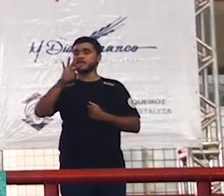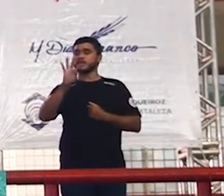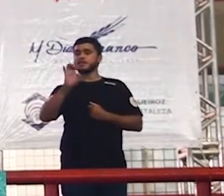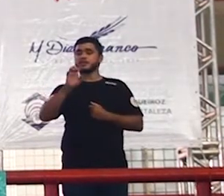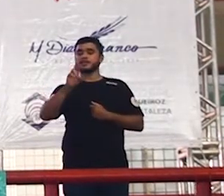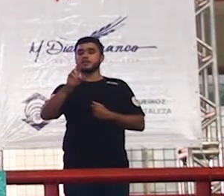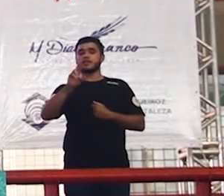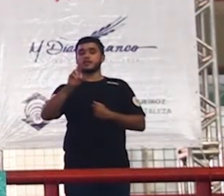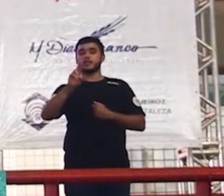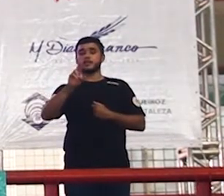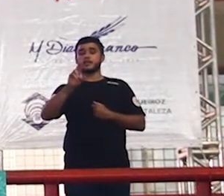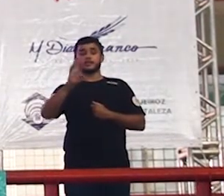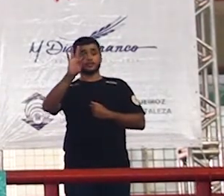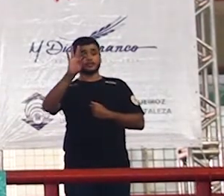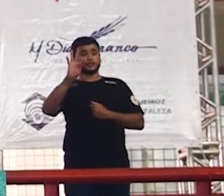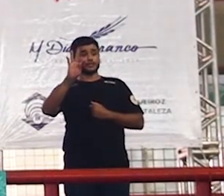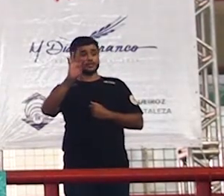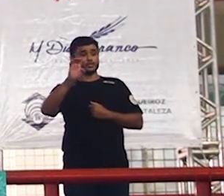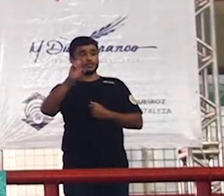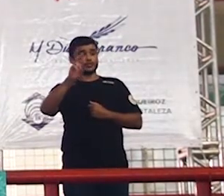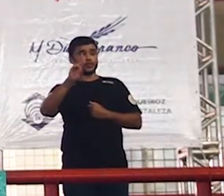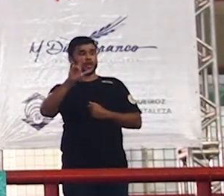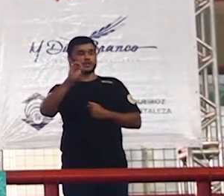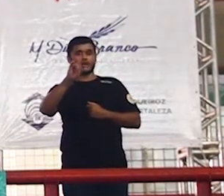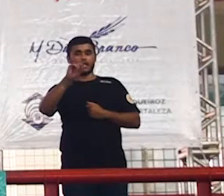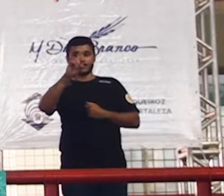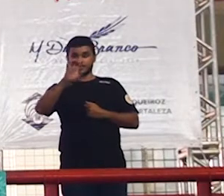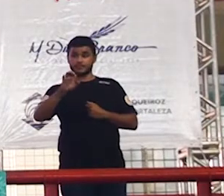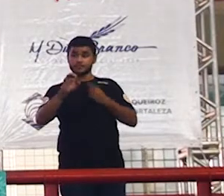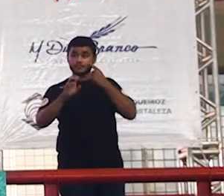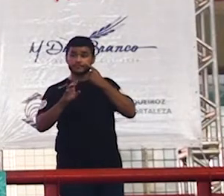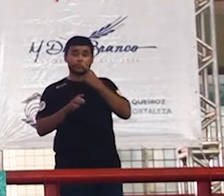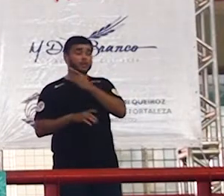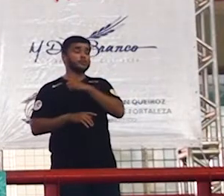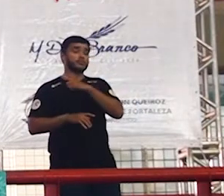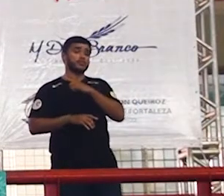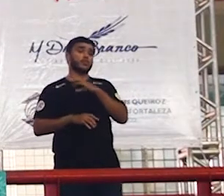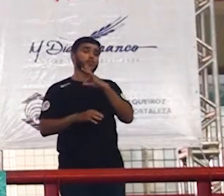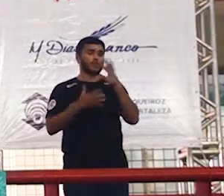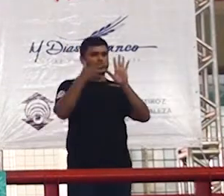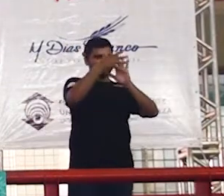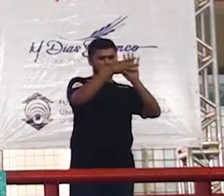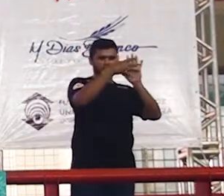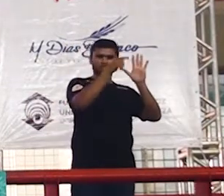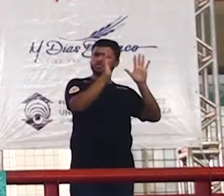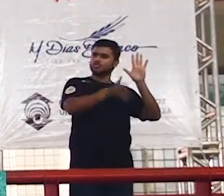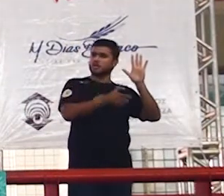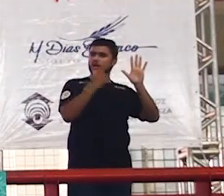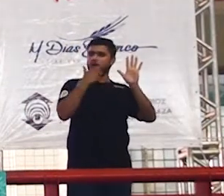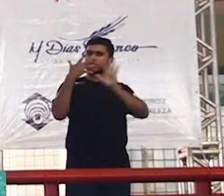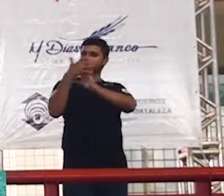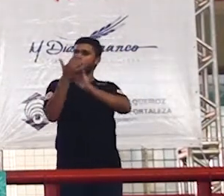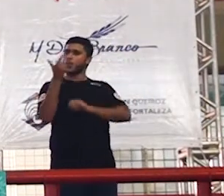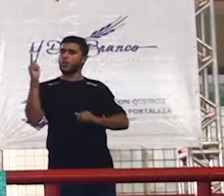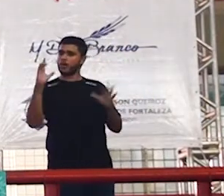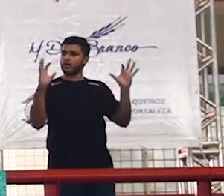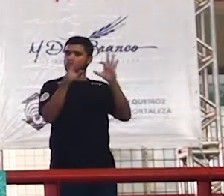intertextualidade. Qual é o conceito de intertextualidade? Eu tenho intertextualidade sempre que um texto dialoga com